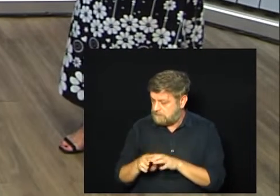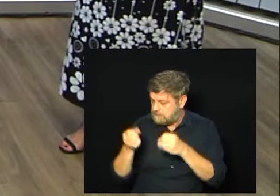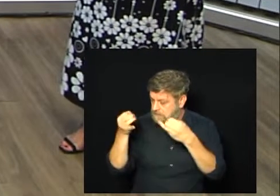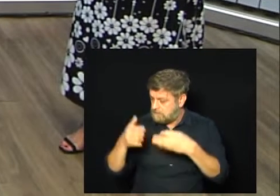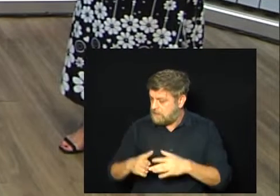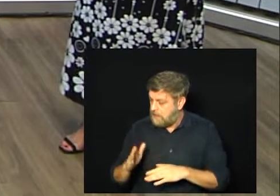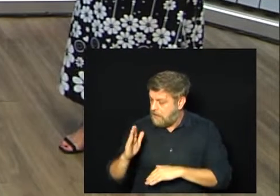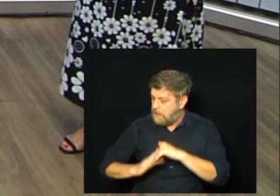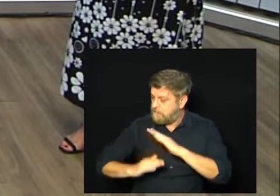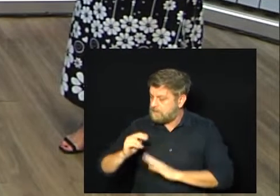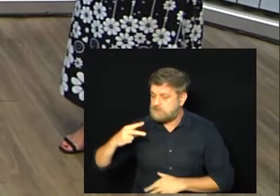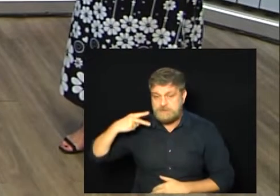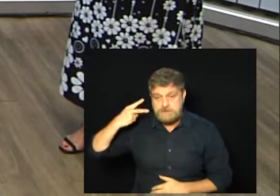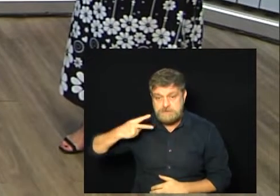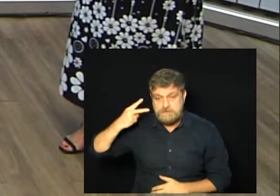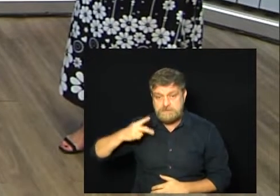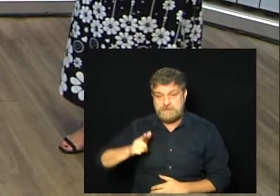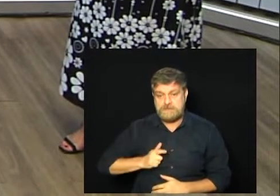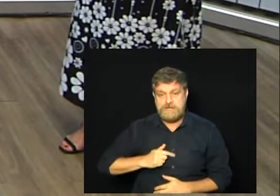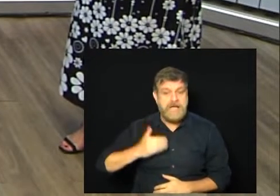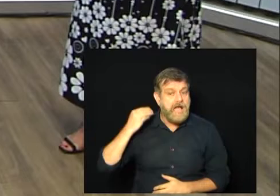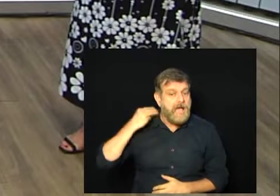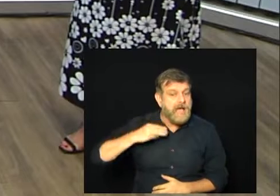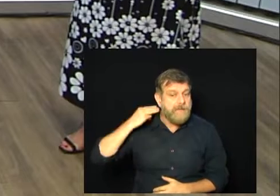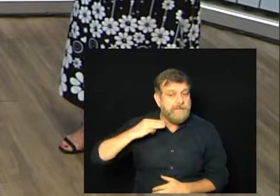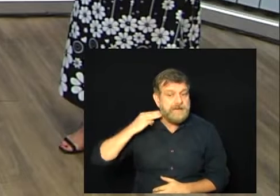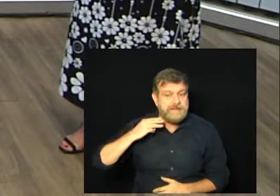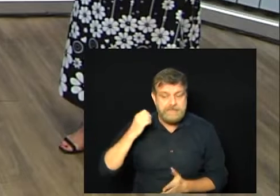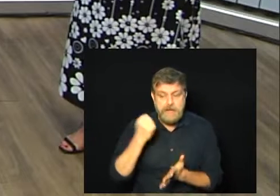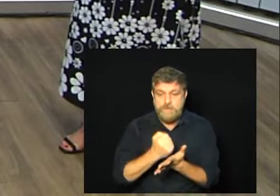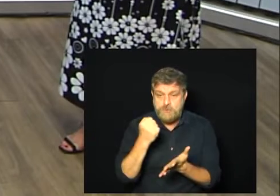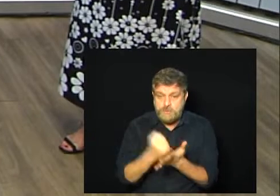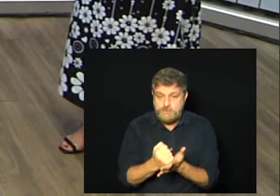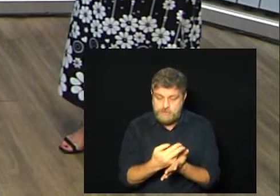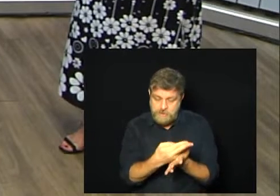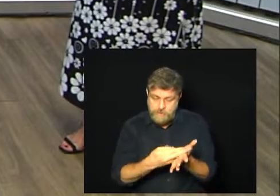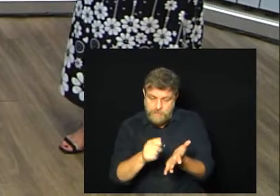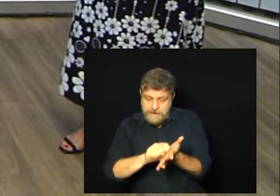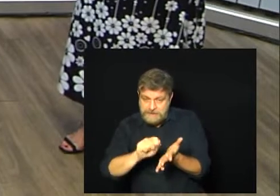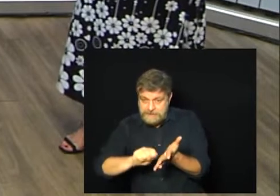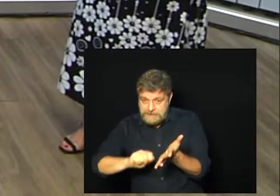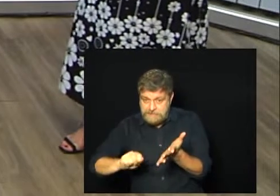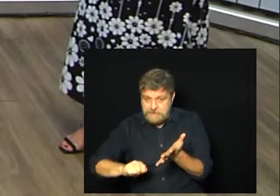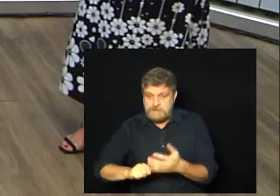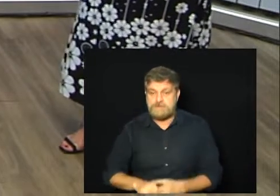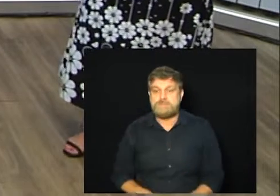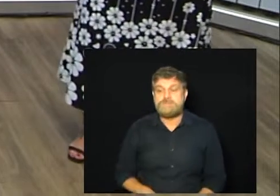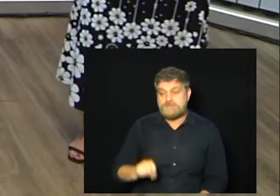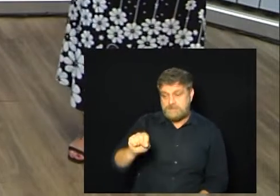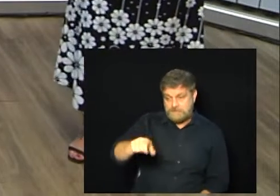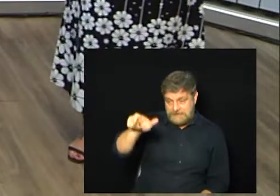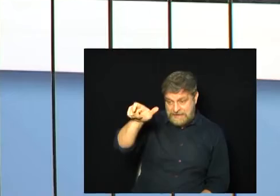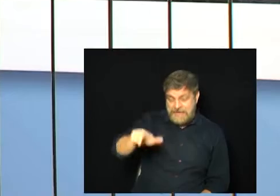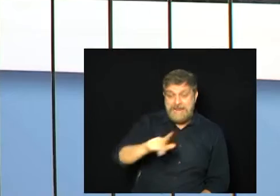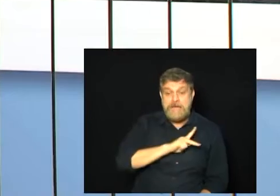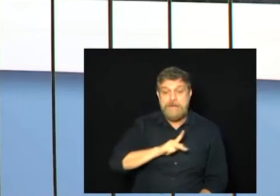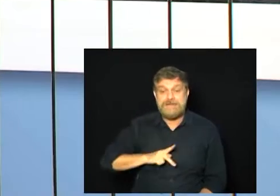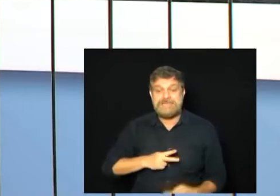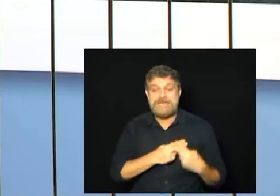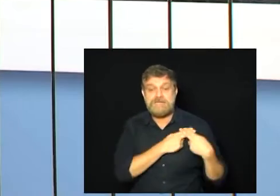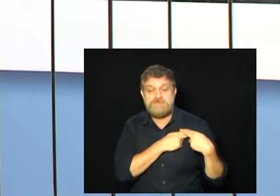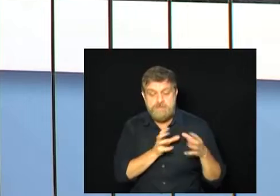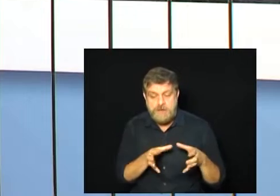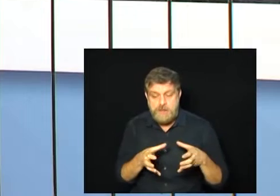ação dos parlamentares. A vereadora Mariana Conte protocolou um requerimento. Ela, que é a presidente da Comissão da